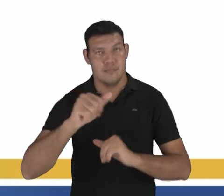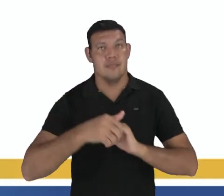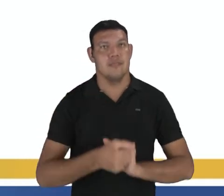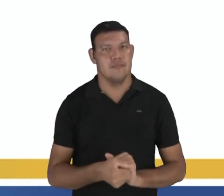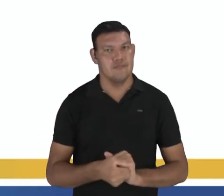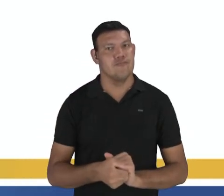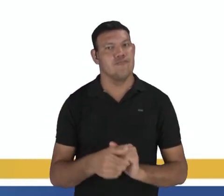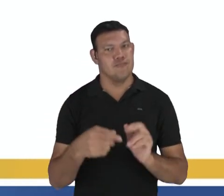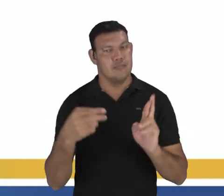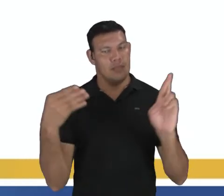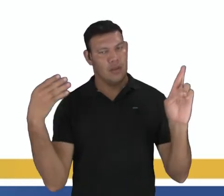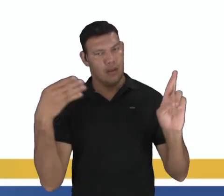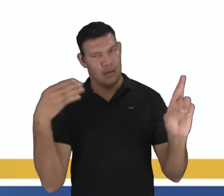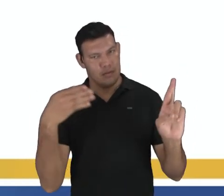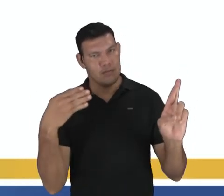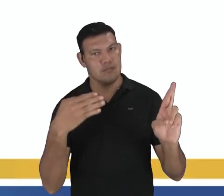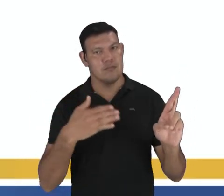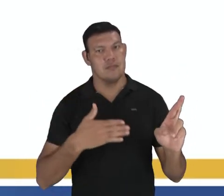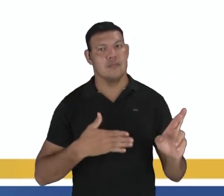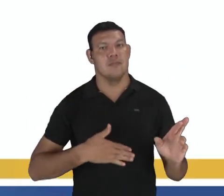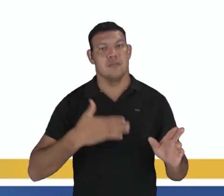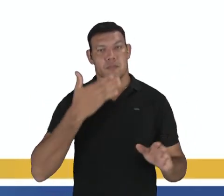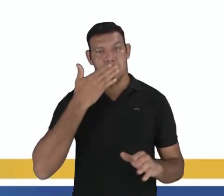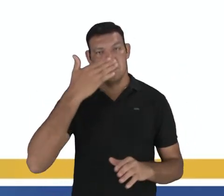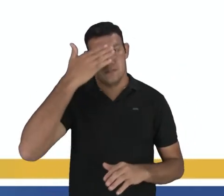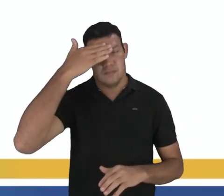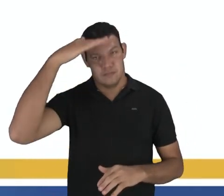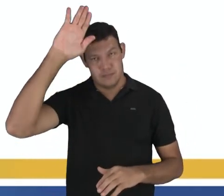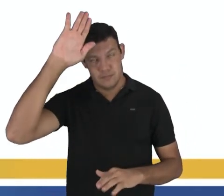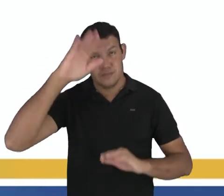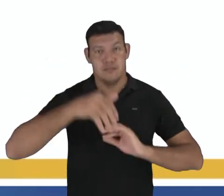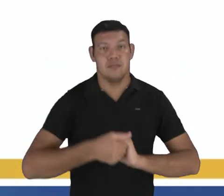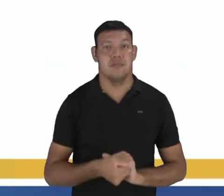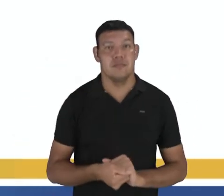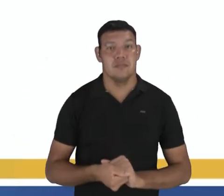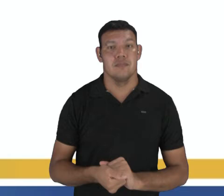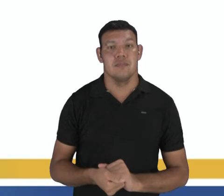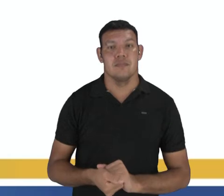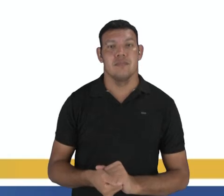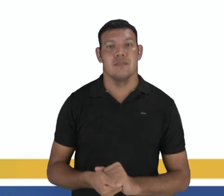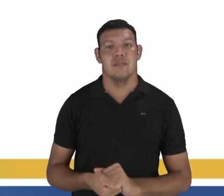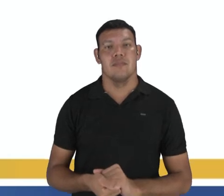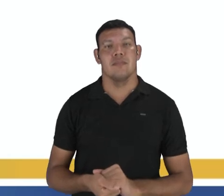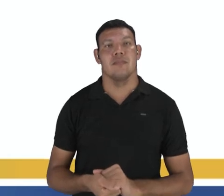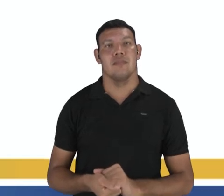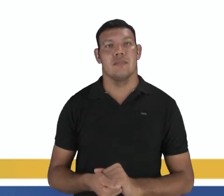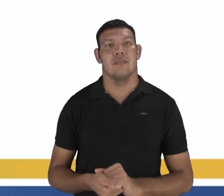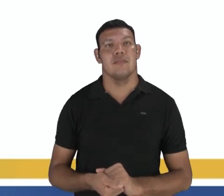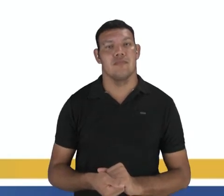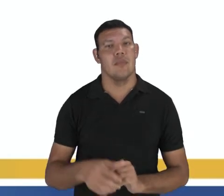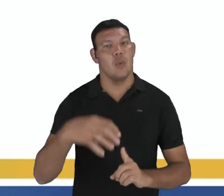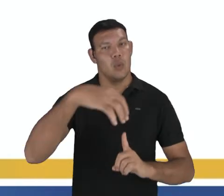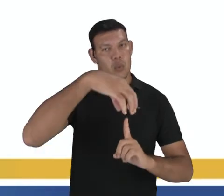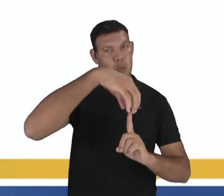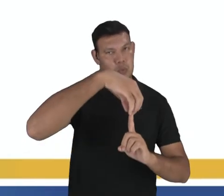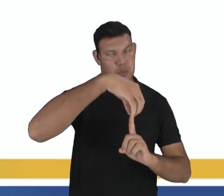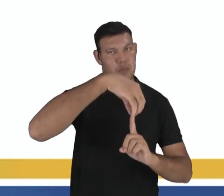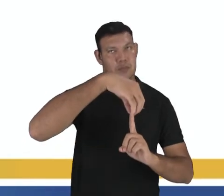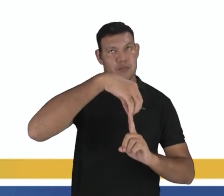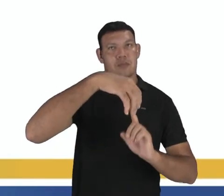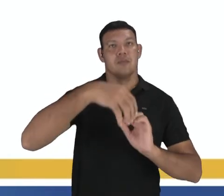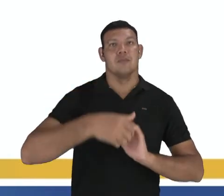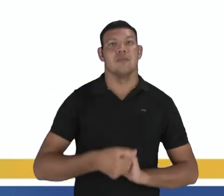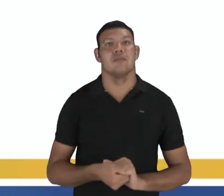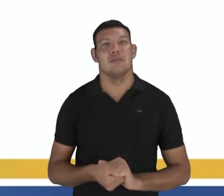do islamismo, né? Então a gente vai ter no Reino de Mali todas essas questões com esses reis, né, o